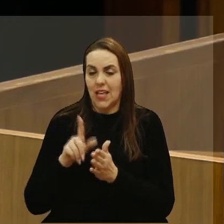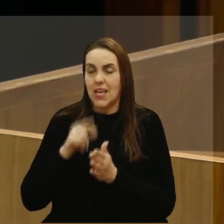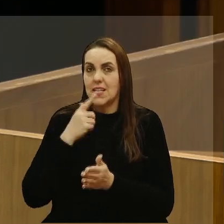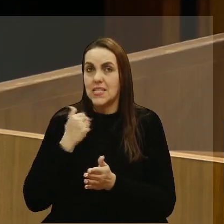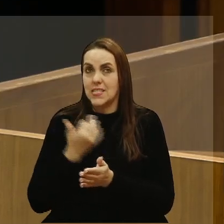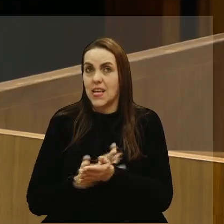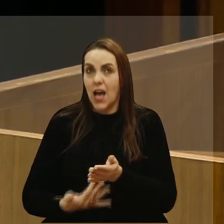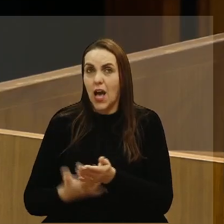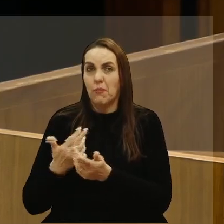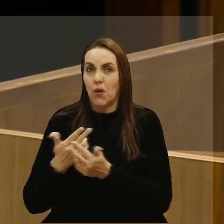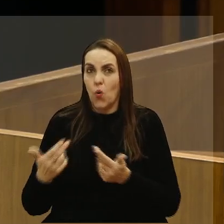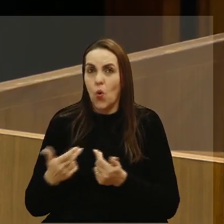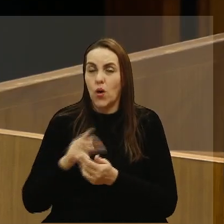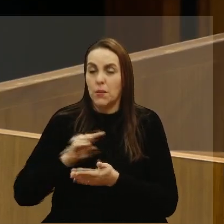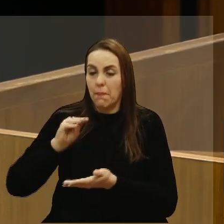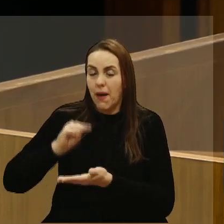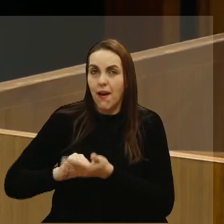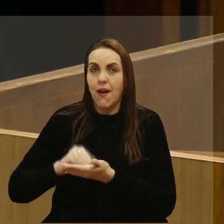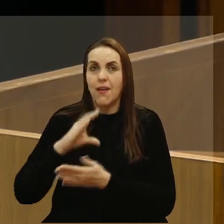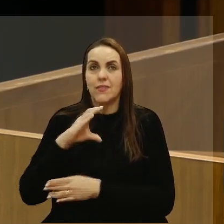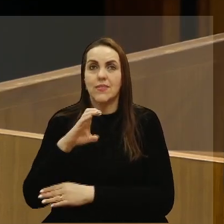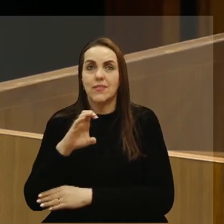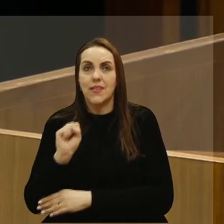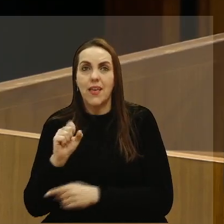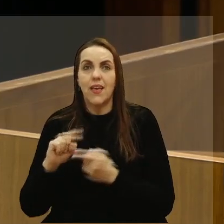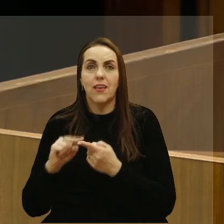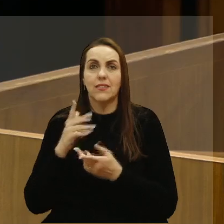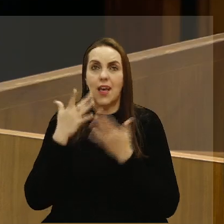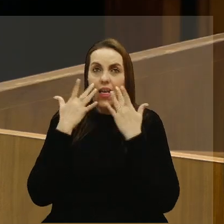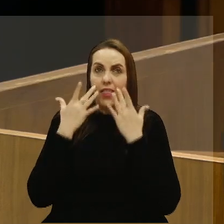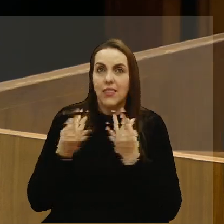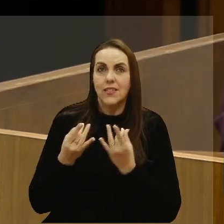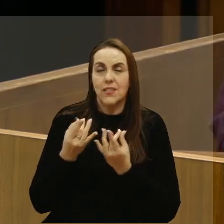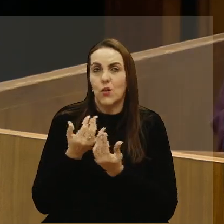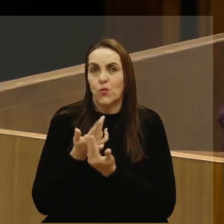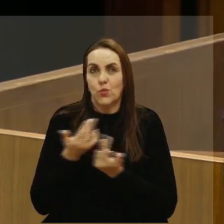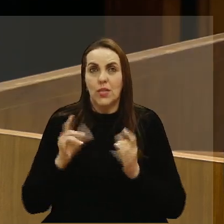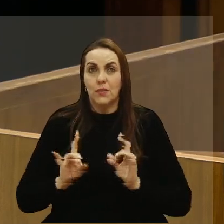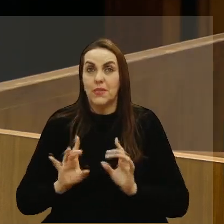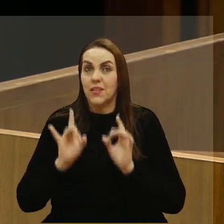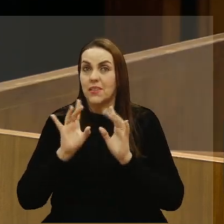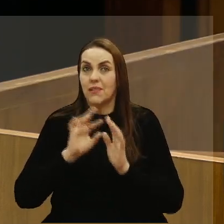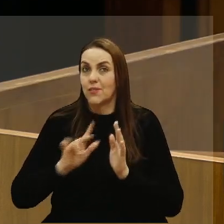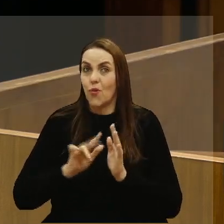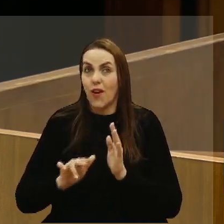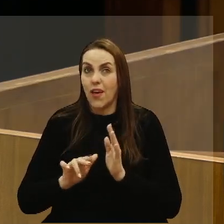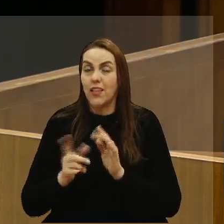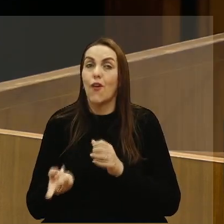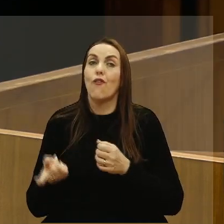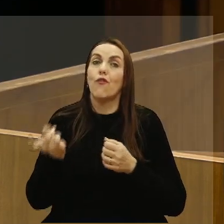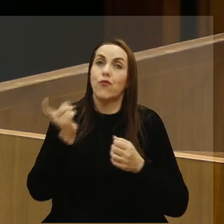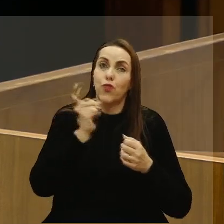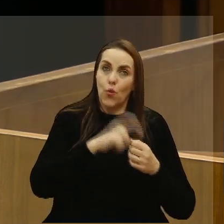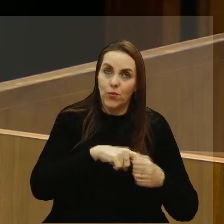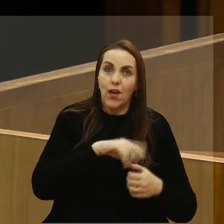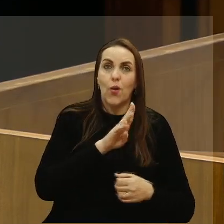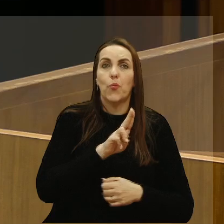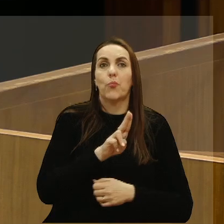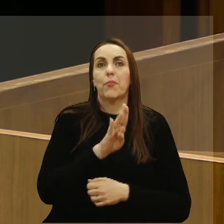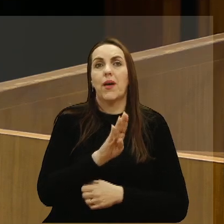te reagendar para o CES, para as atenção especializada. Tu tem que retornar para a